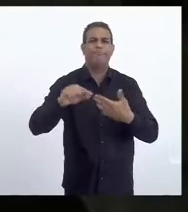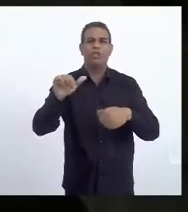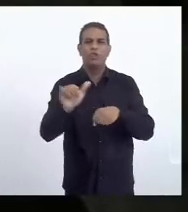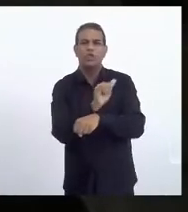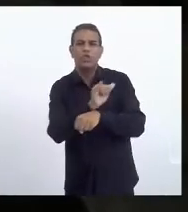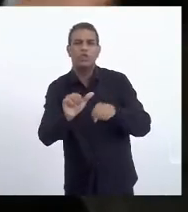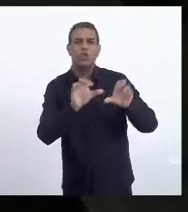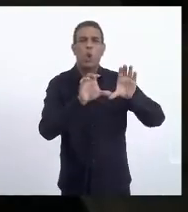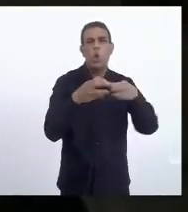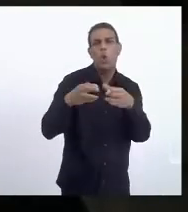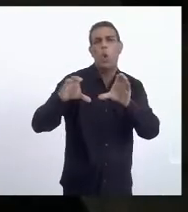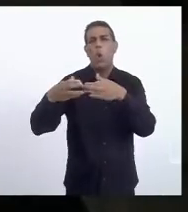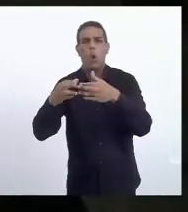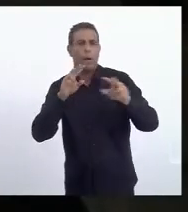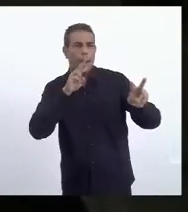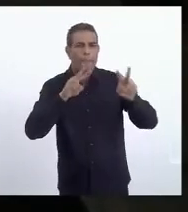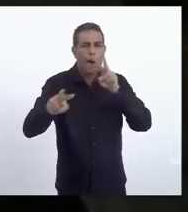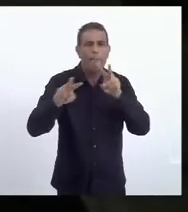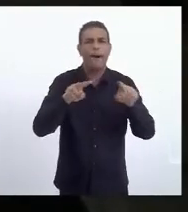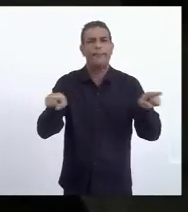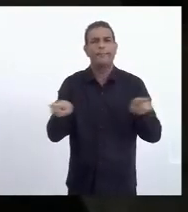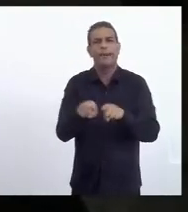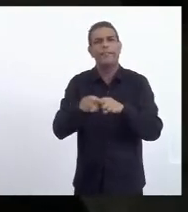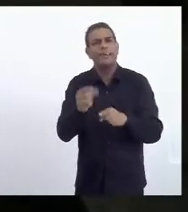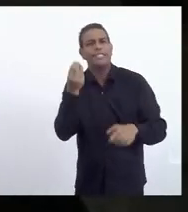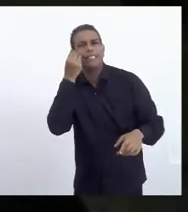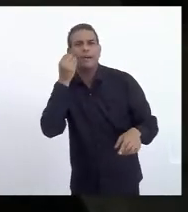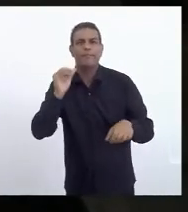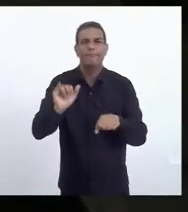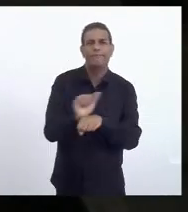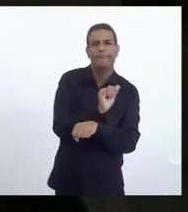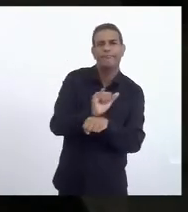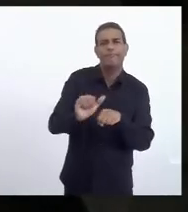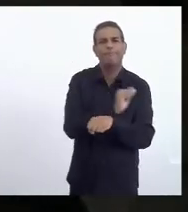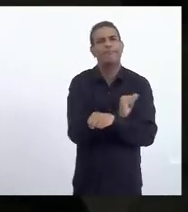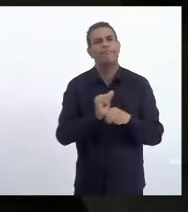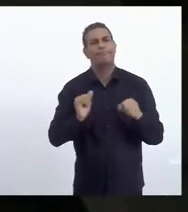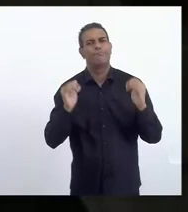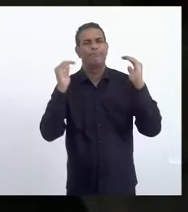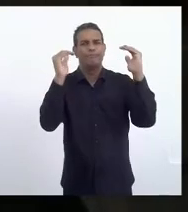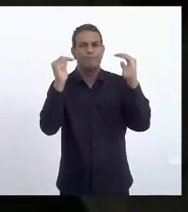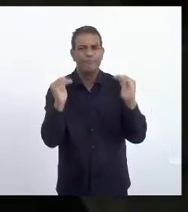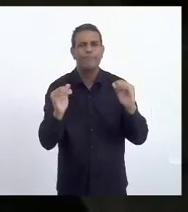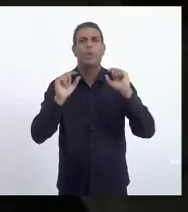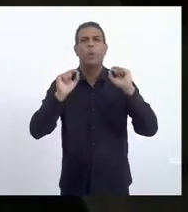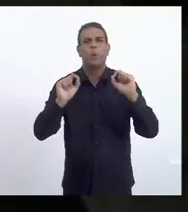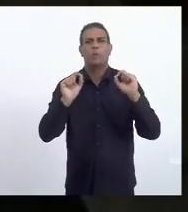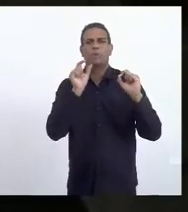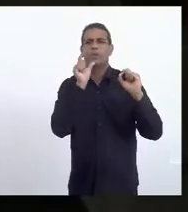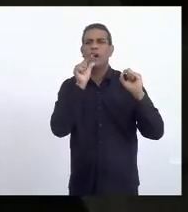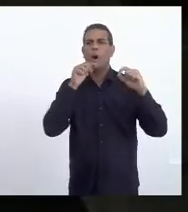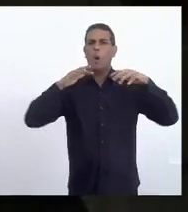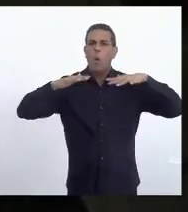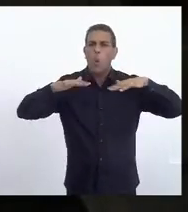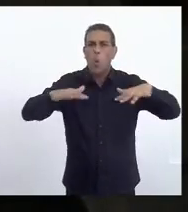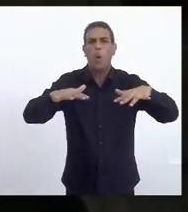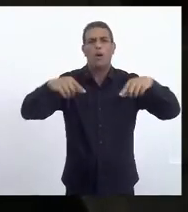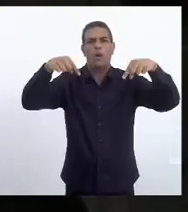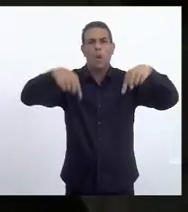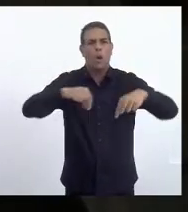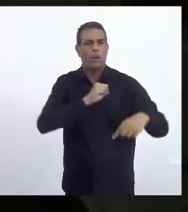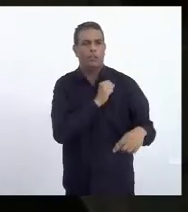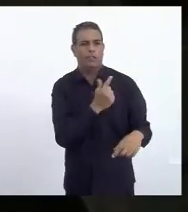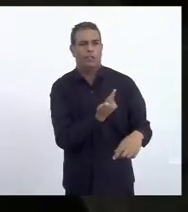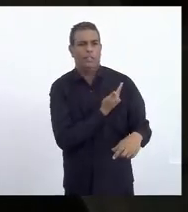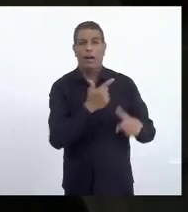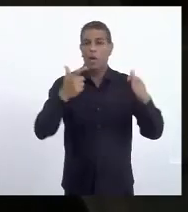forças-tarefas grupos de emergência para tentar e mitigar a placar Minimizar os efeitos das inundações em São